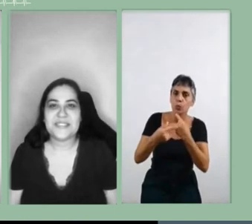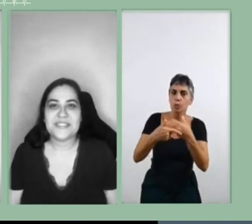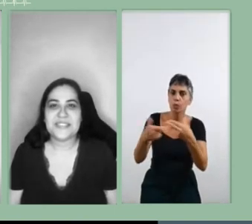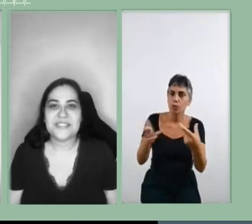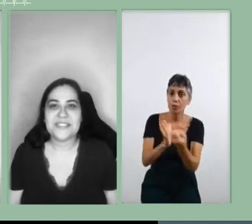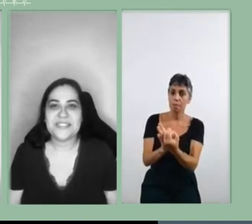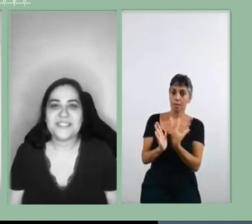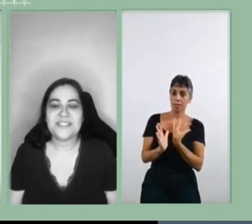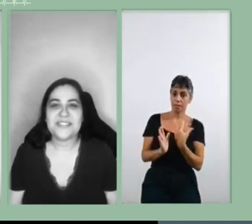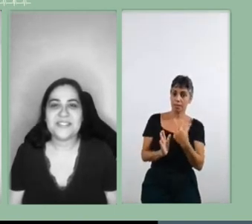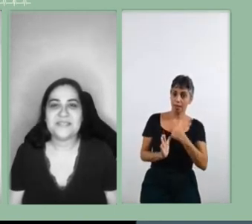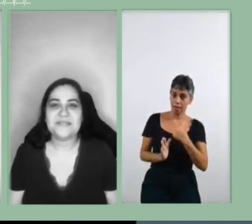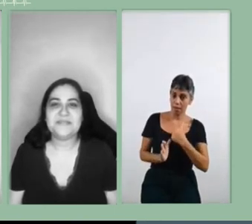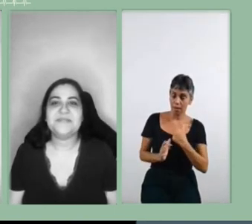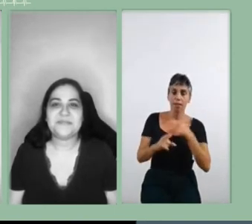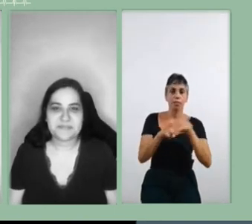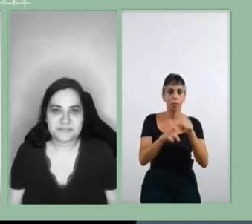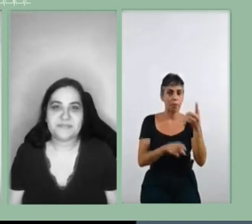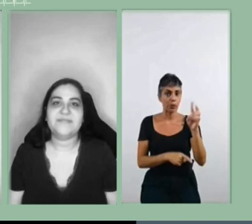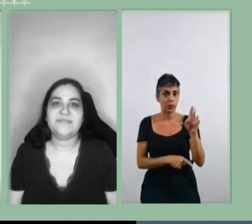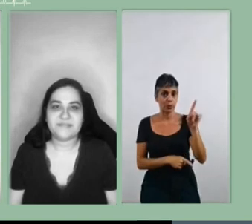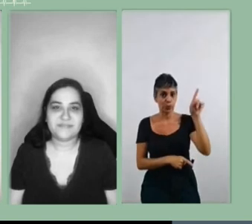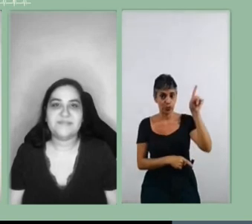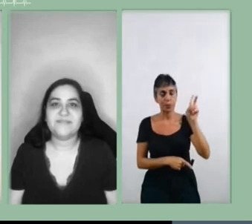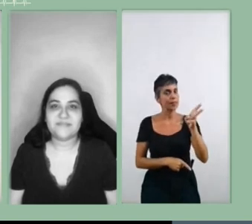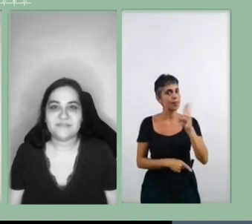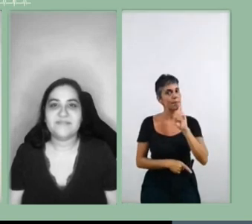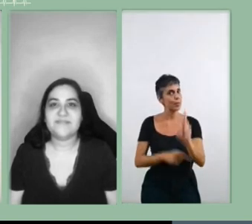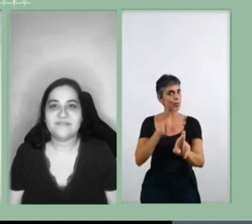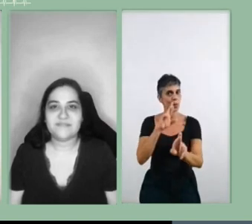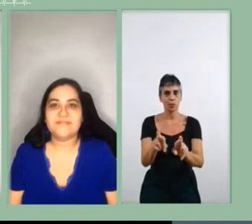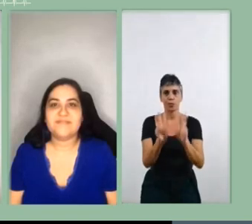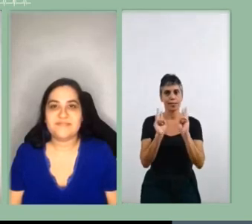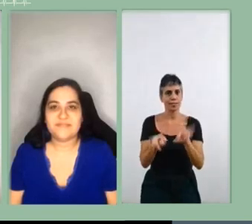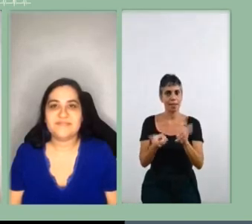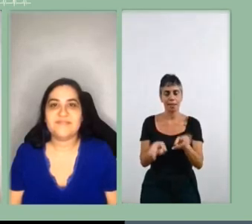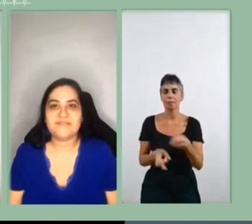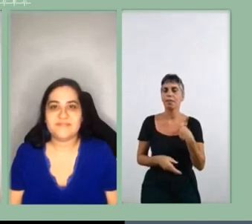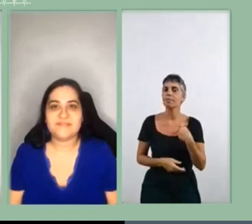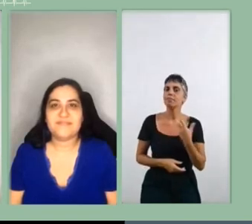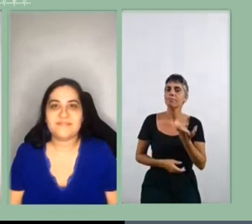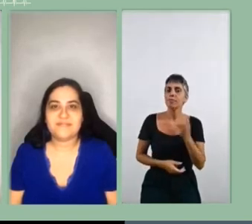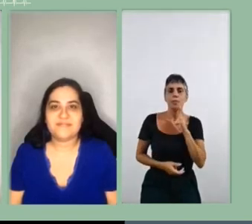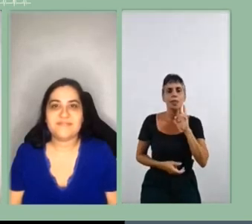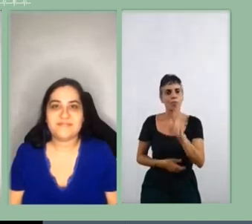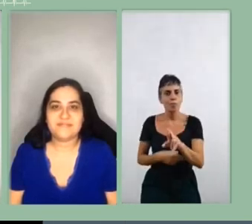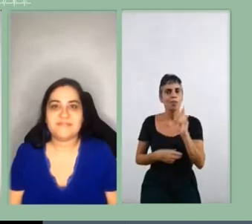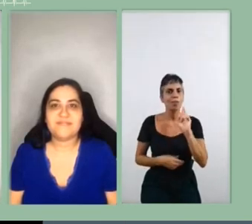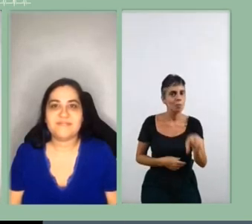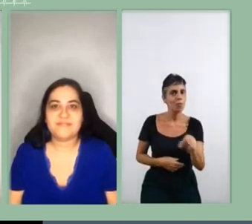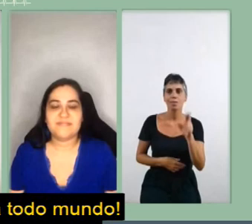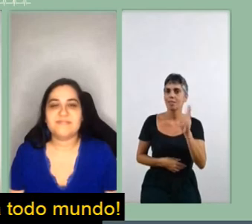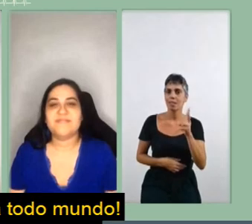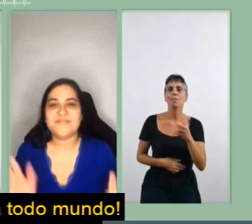mim, manda mensagem para a Deinha, a gente sempre responde. A gente faz questão de comunicar essa nossa mensagem.